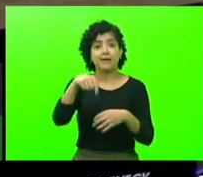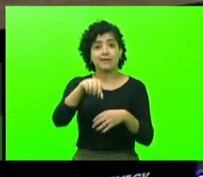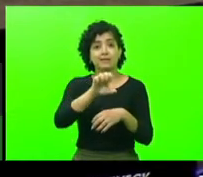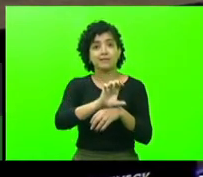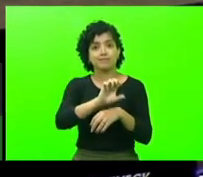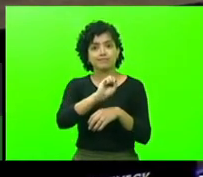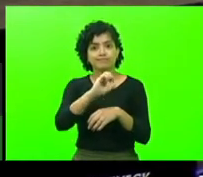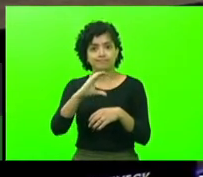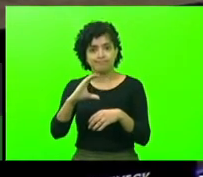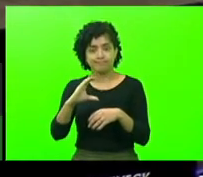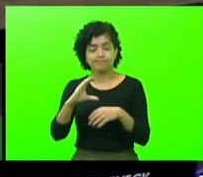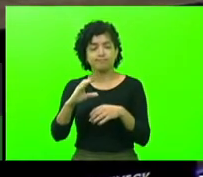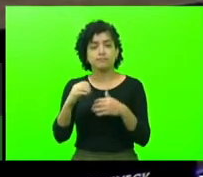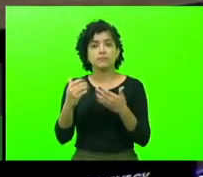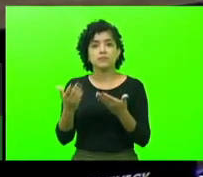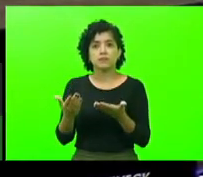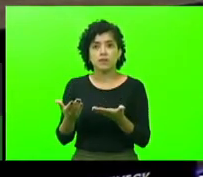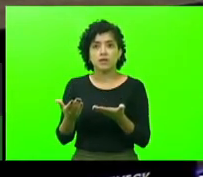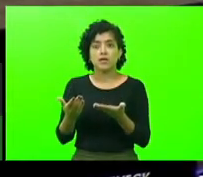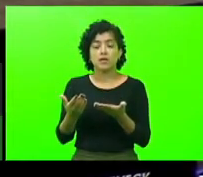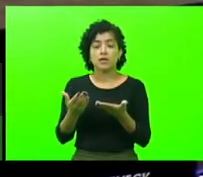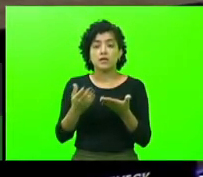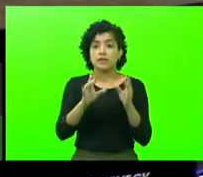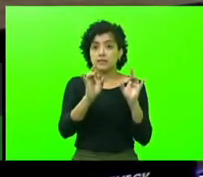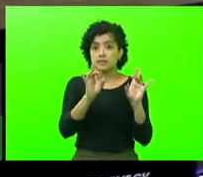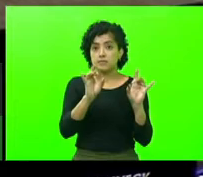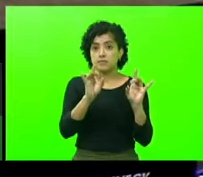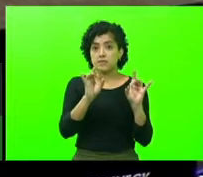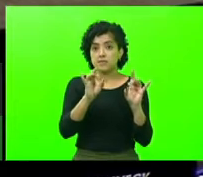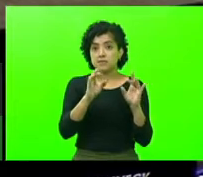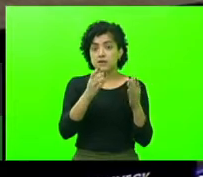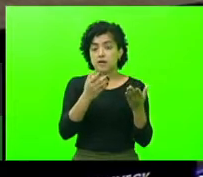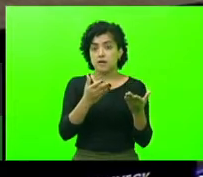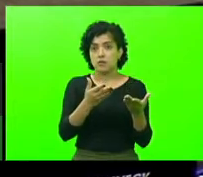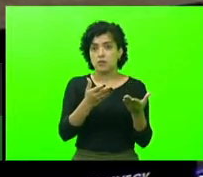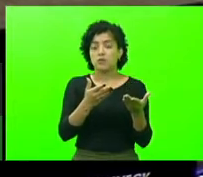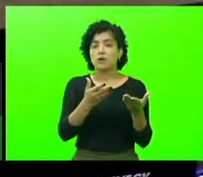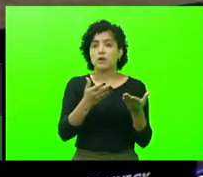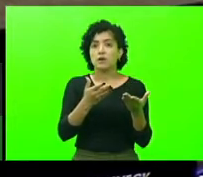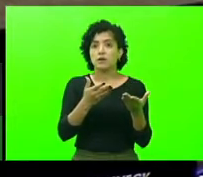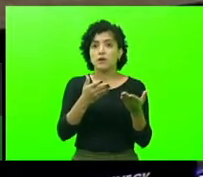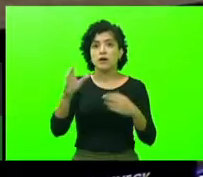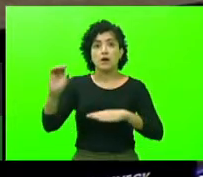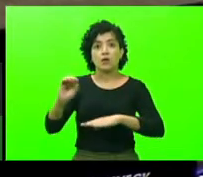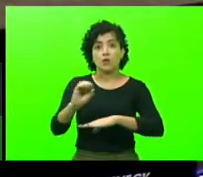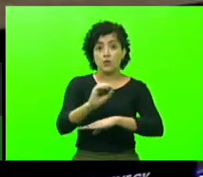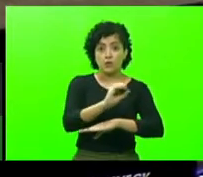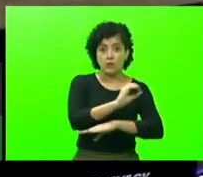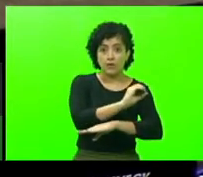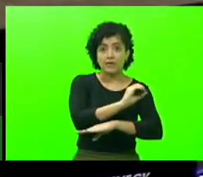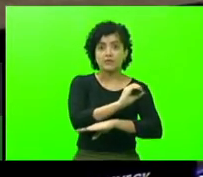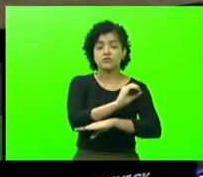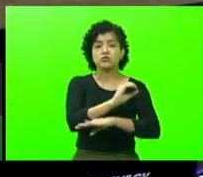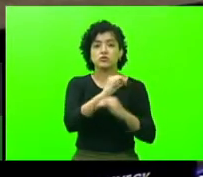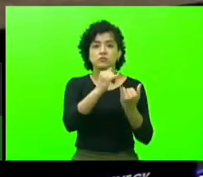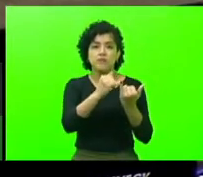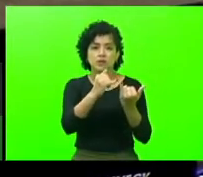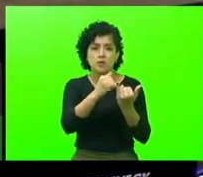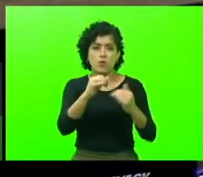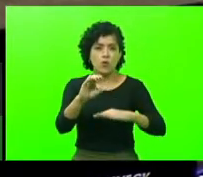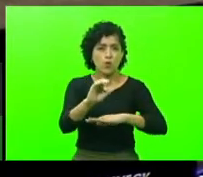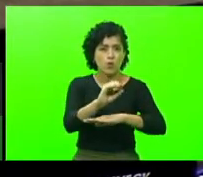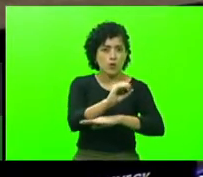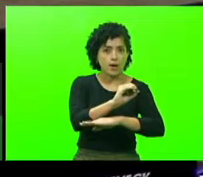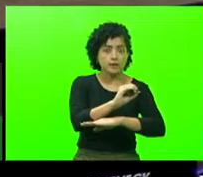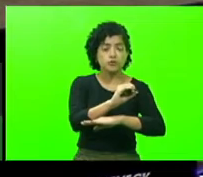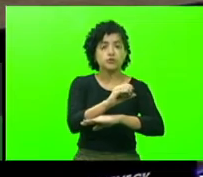Catarina e, em especial, ao oeste catarinense, ao meio-oeste, por